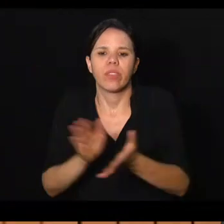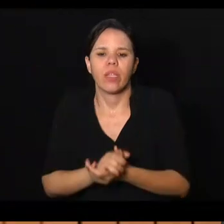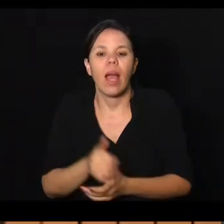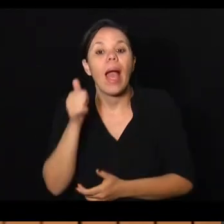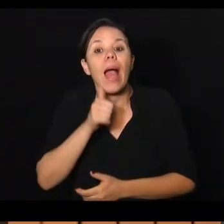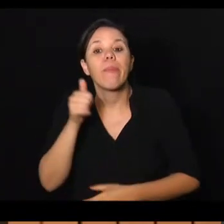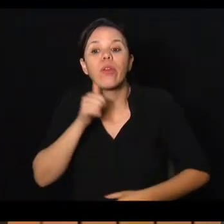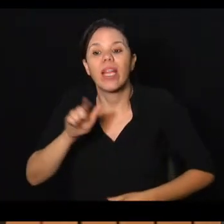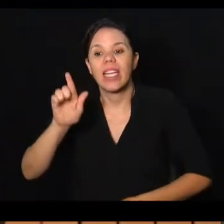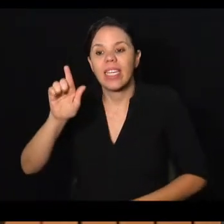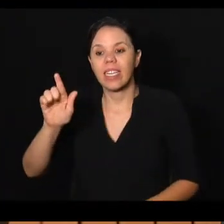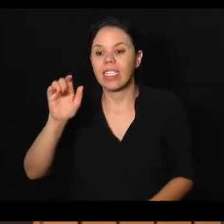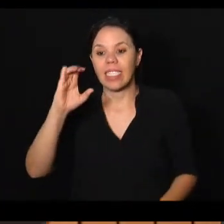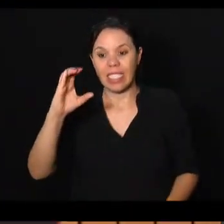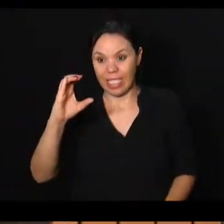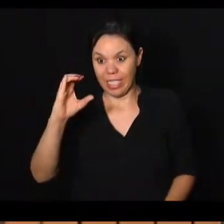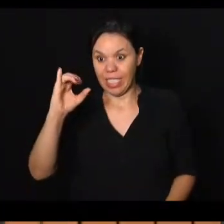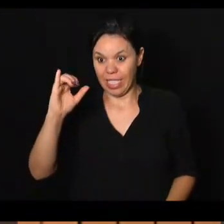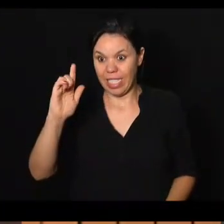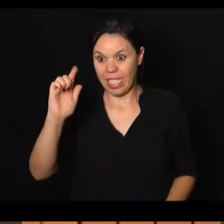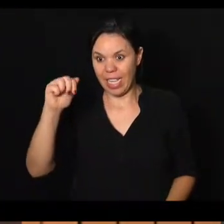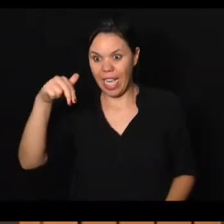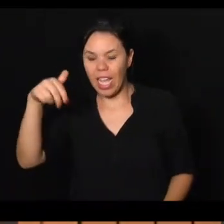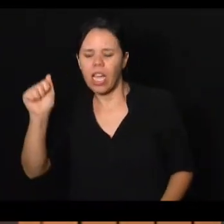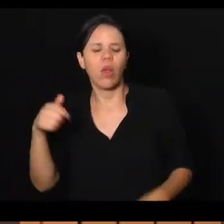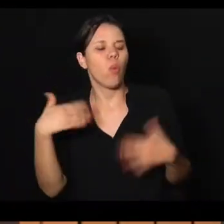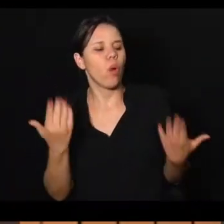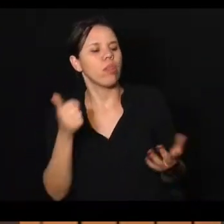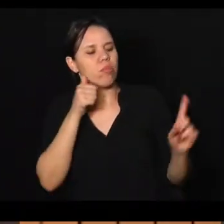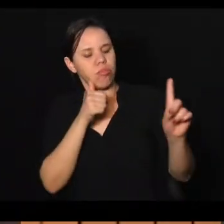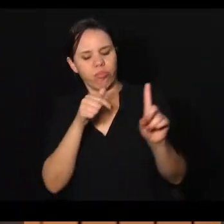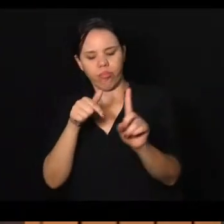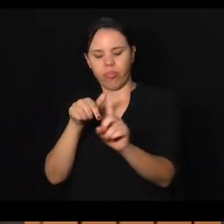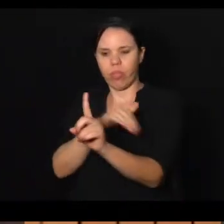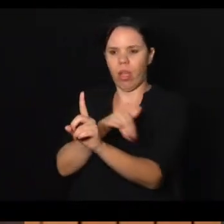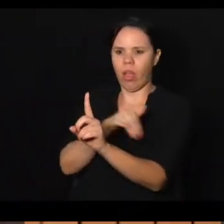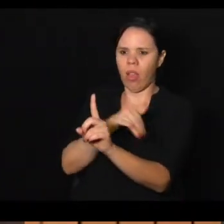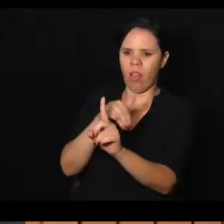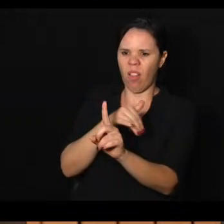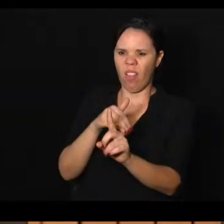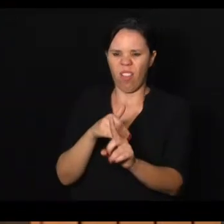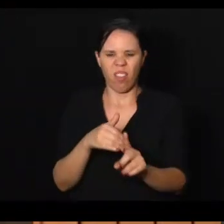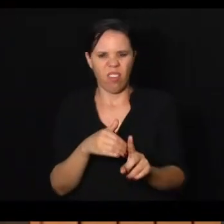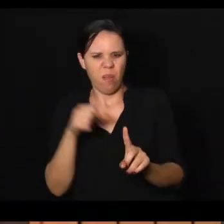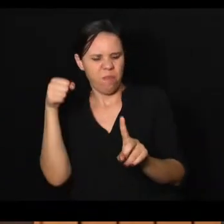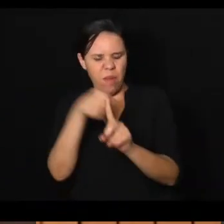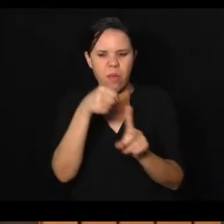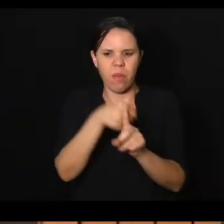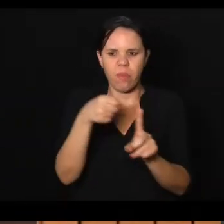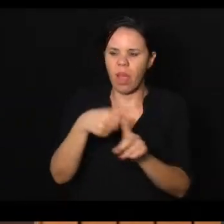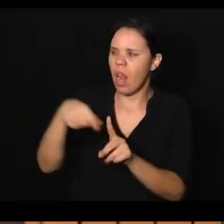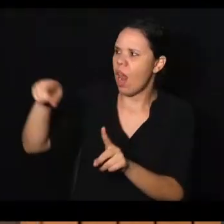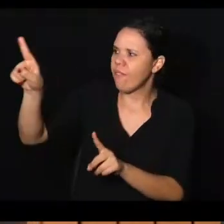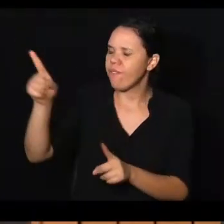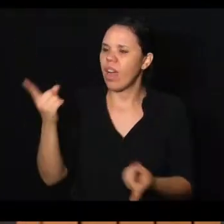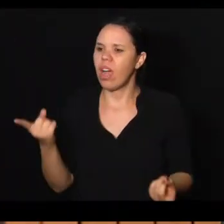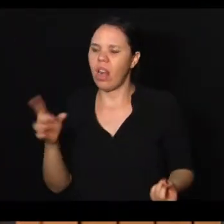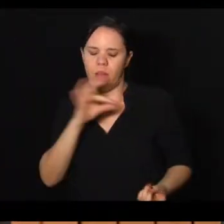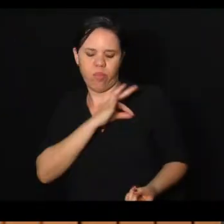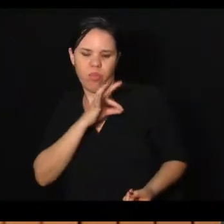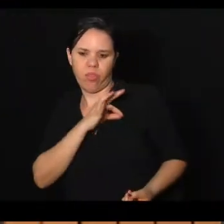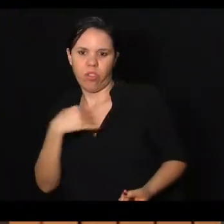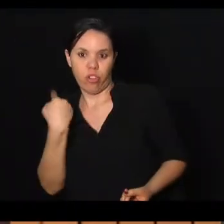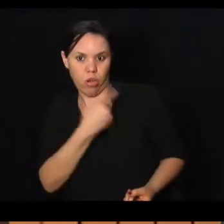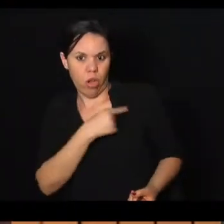mulher cigana, quando está na rua e ela é agredida, e ela vai fazer ocorrência, nós